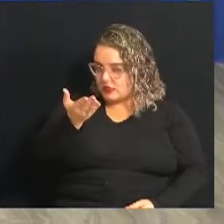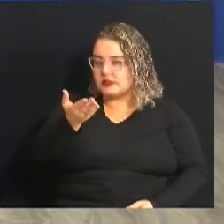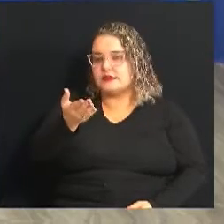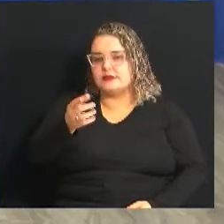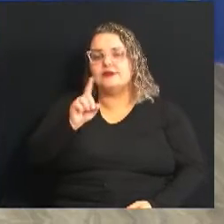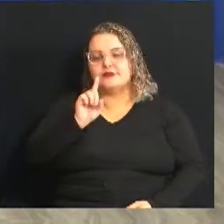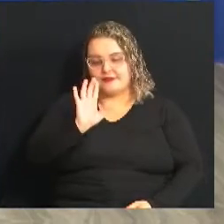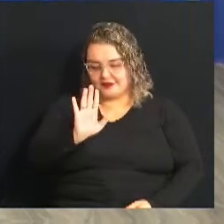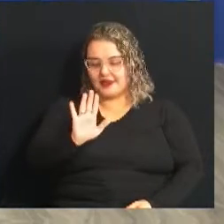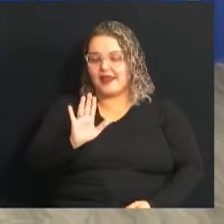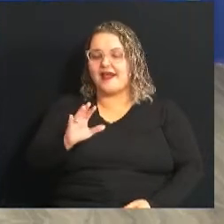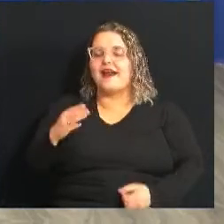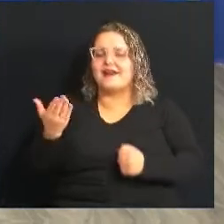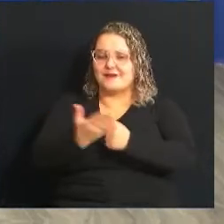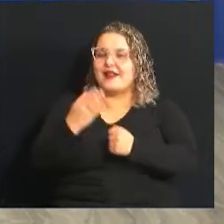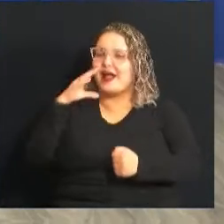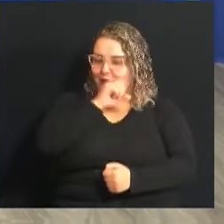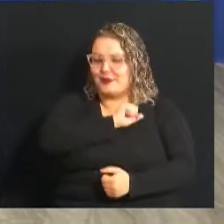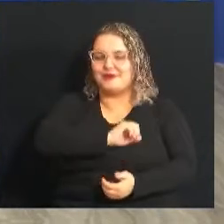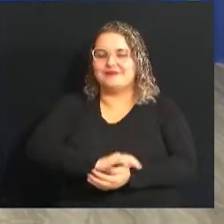daí que o nosso intervalo é rapidinho.